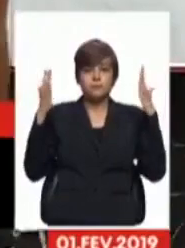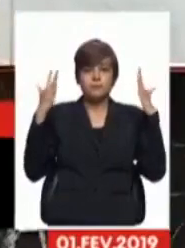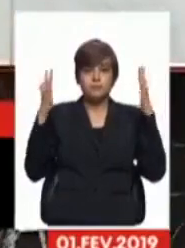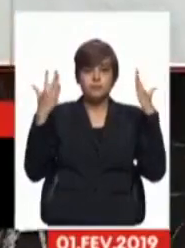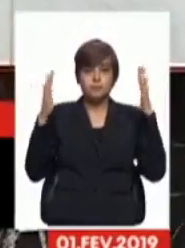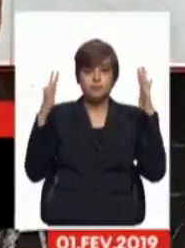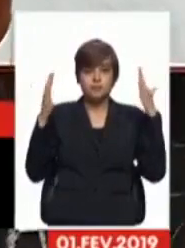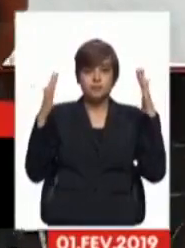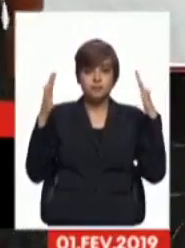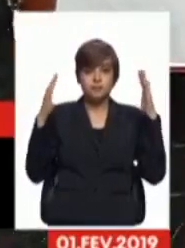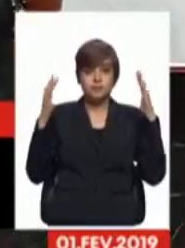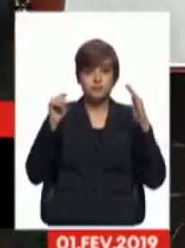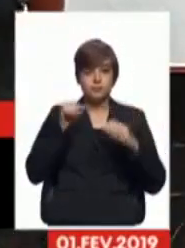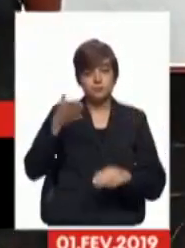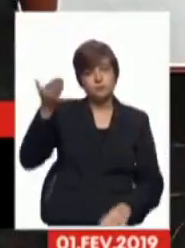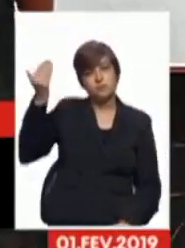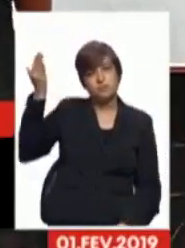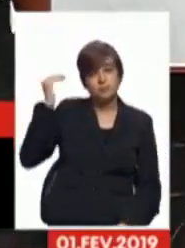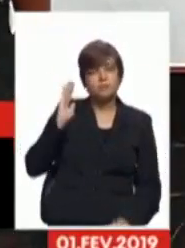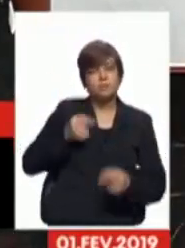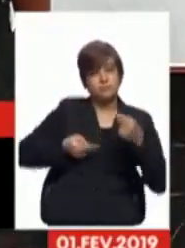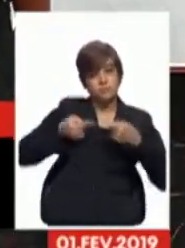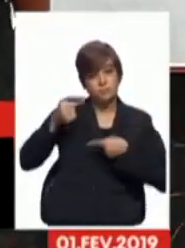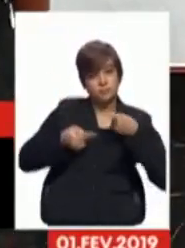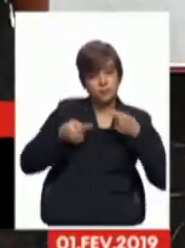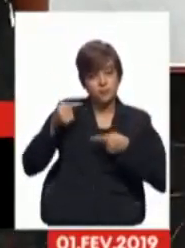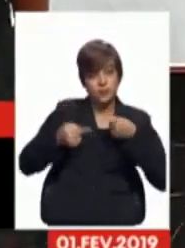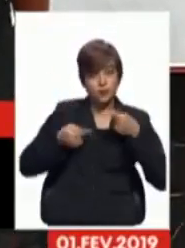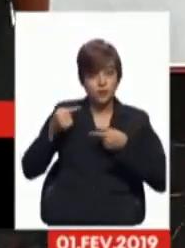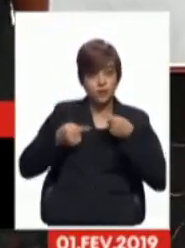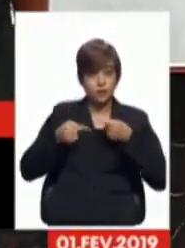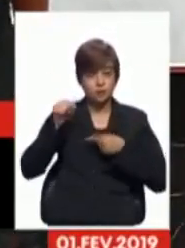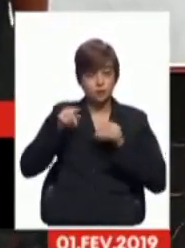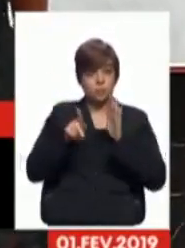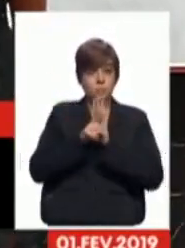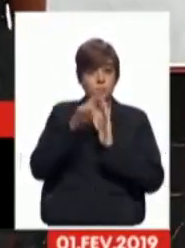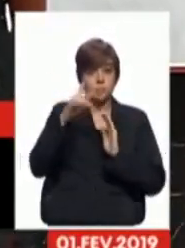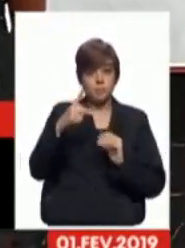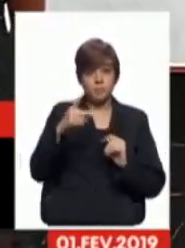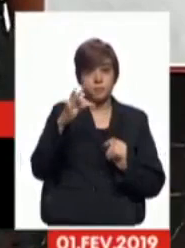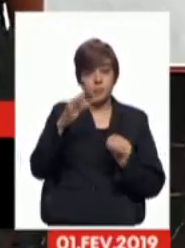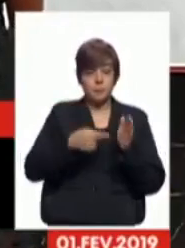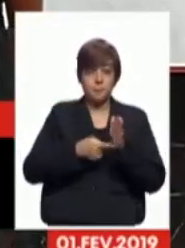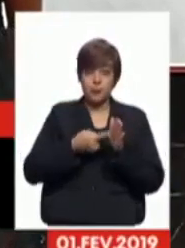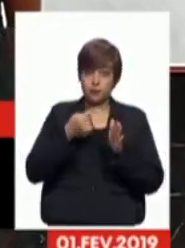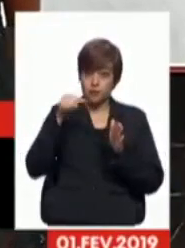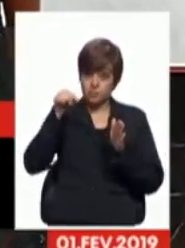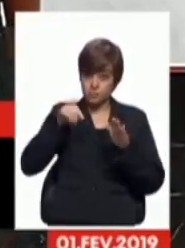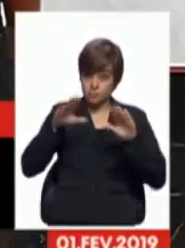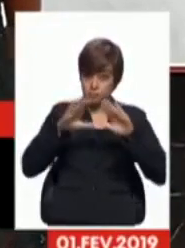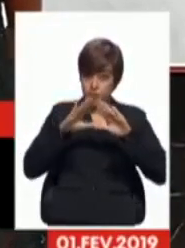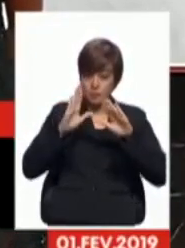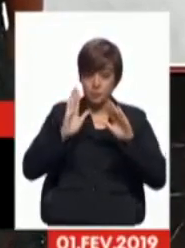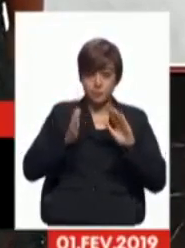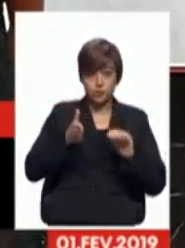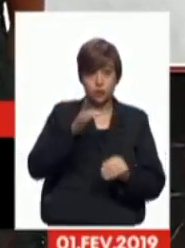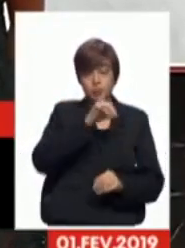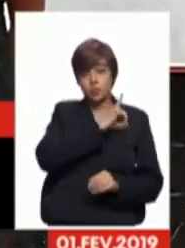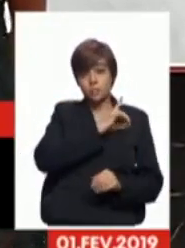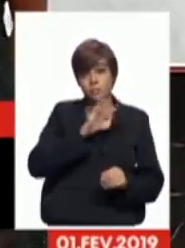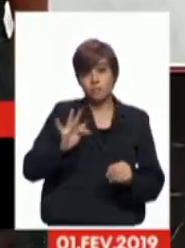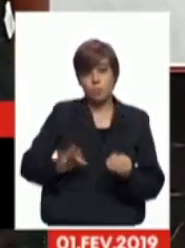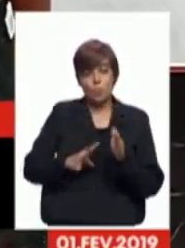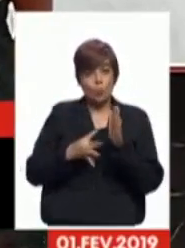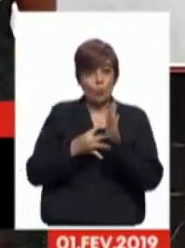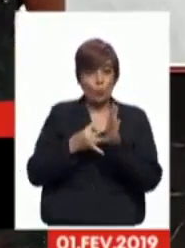Veterano da política, Virgílio Guimarães, do PT, assume aqui na Assembleia o primeiro mandato, mas já foi deputado federal por 4